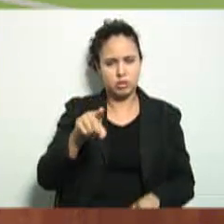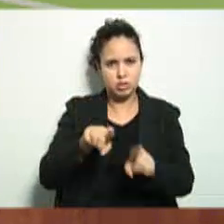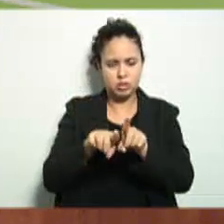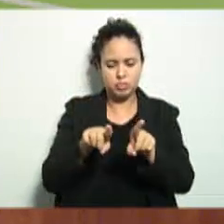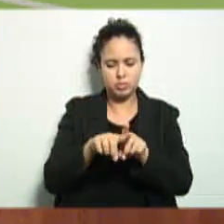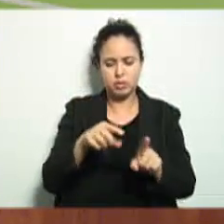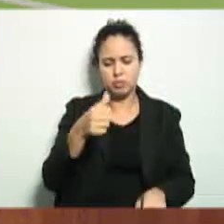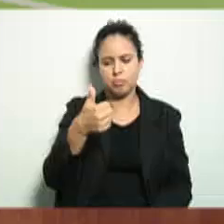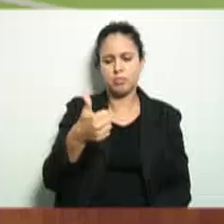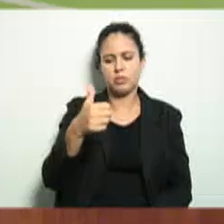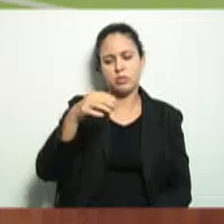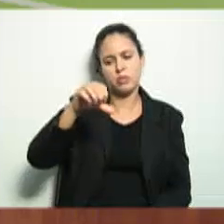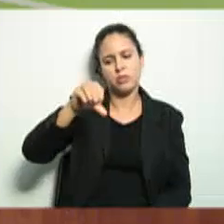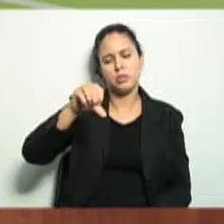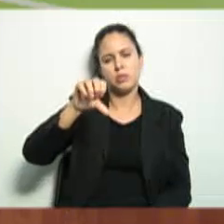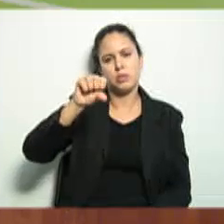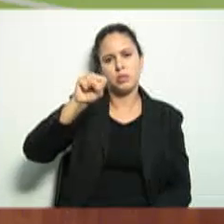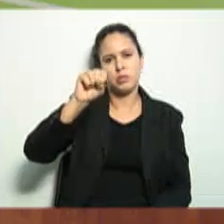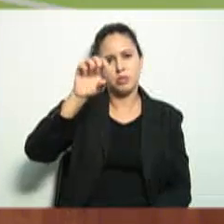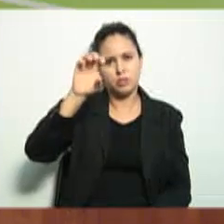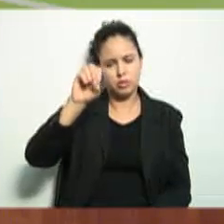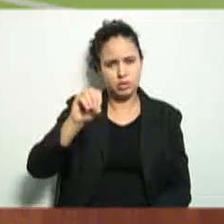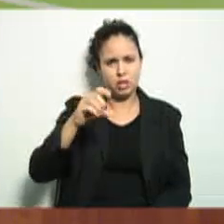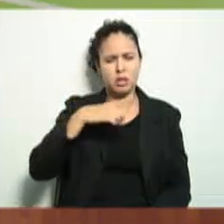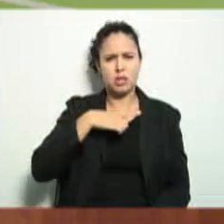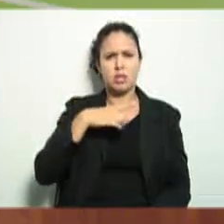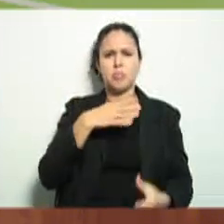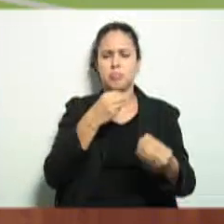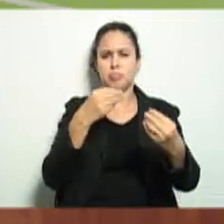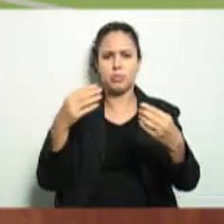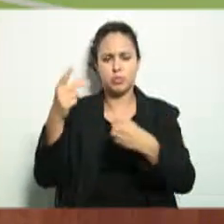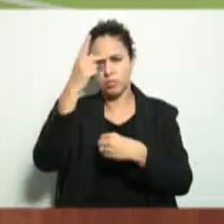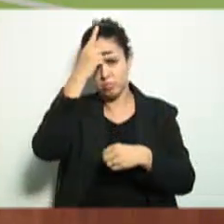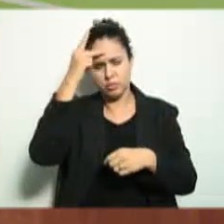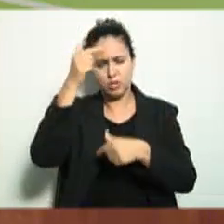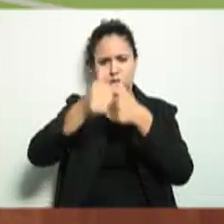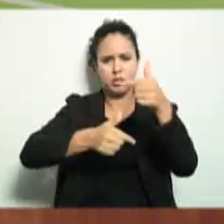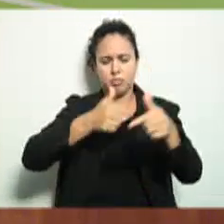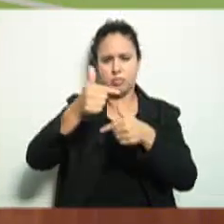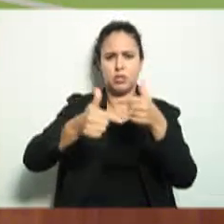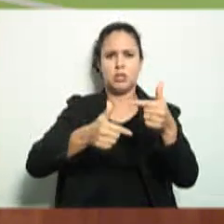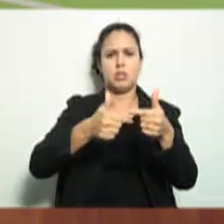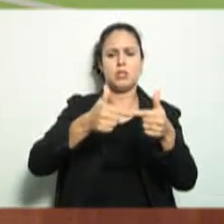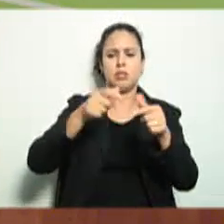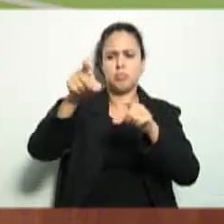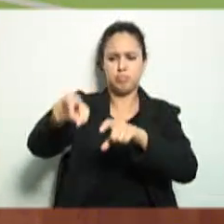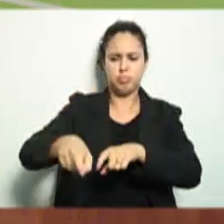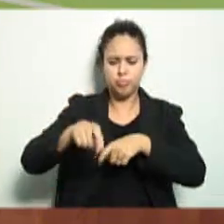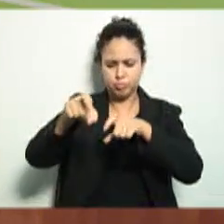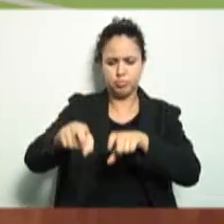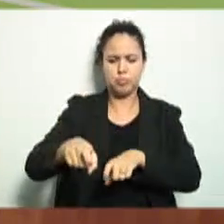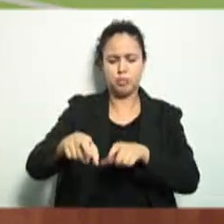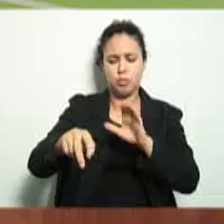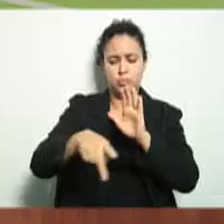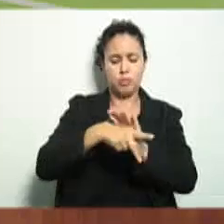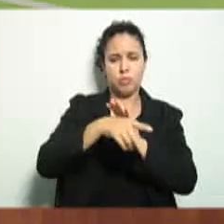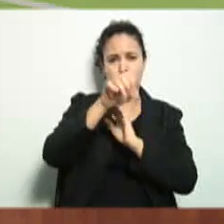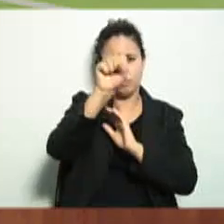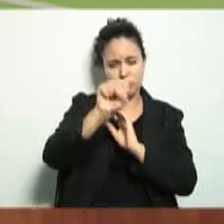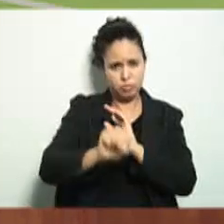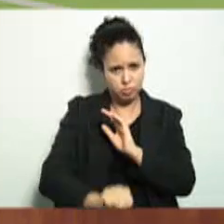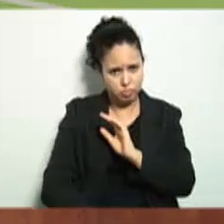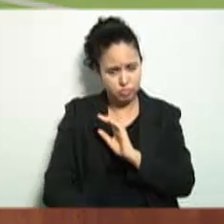muitos agricultores na região Sudeste. Aí eu falo ali Paraná, Santa Catarina, a região do Rio